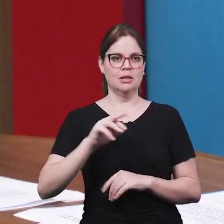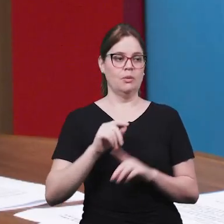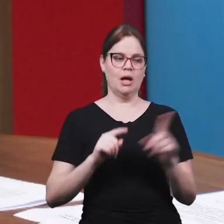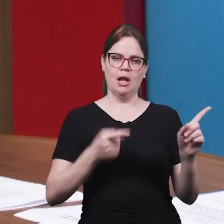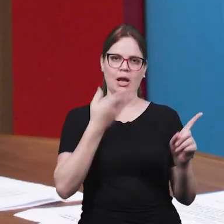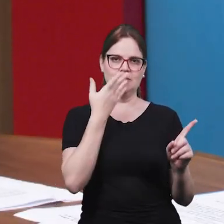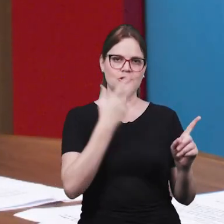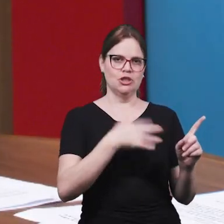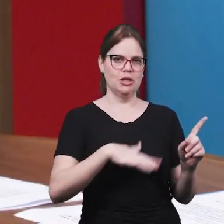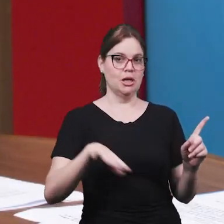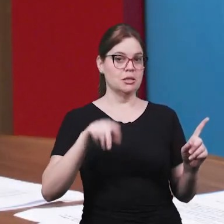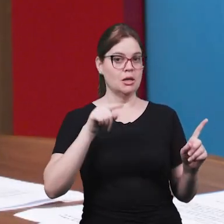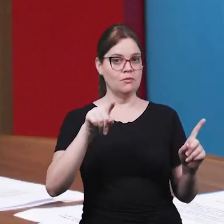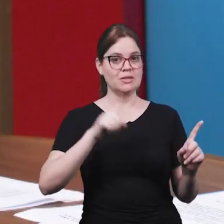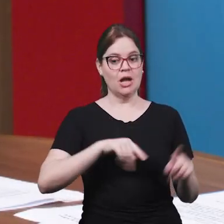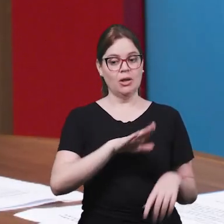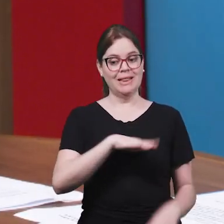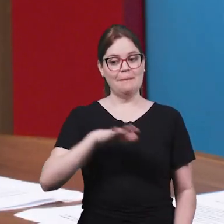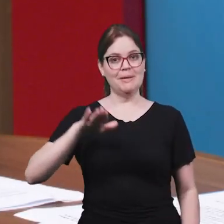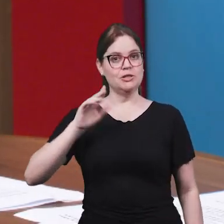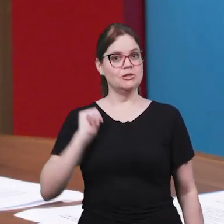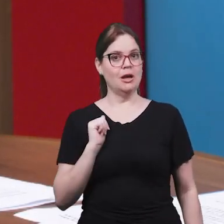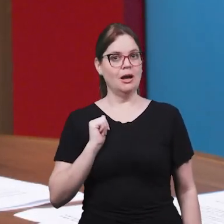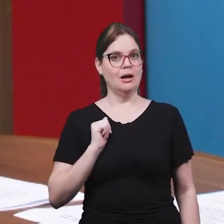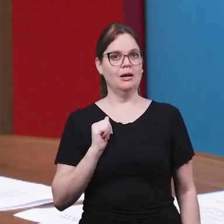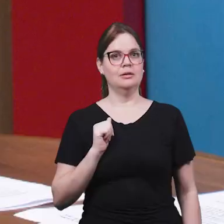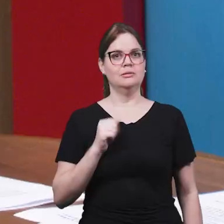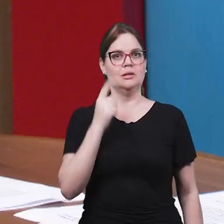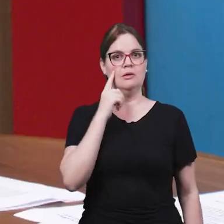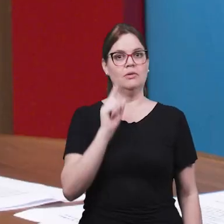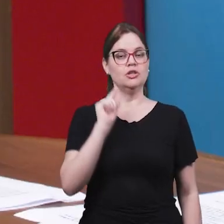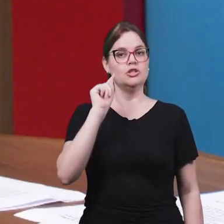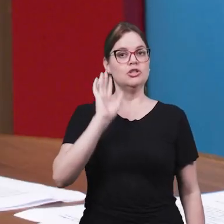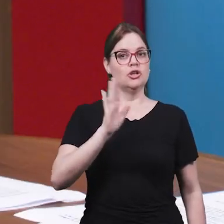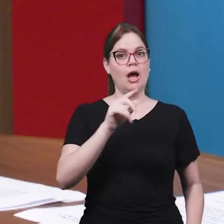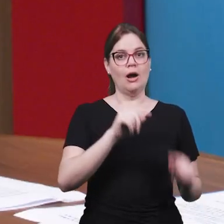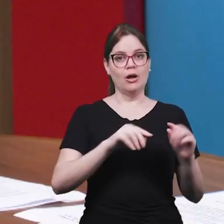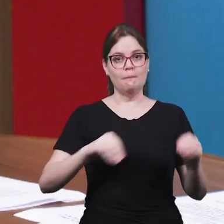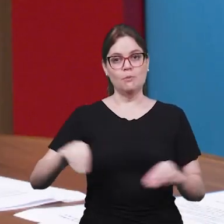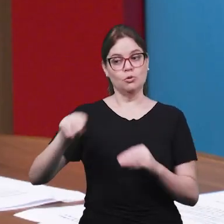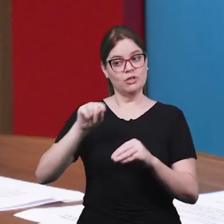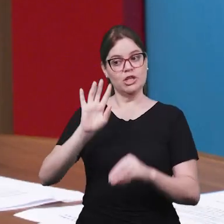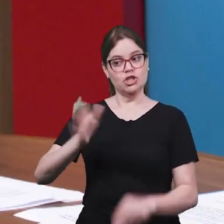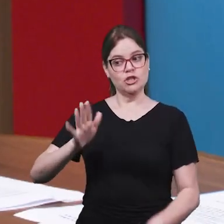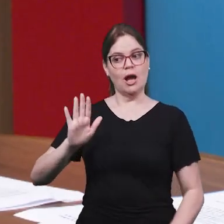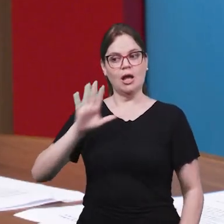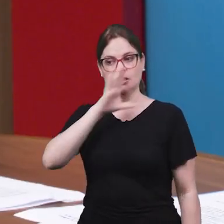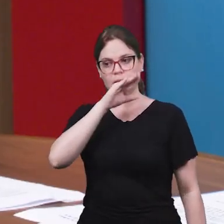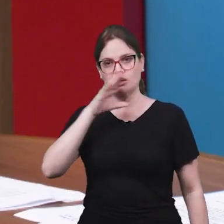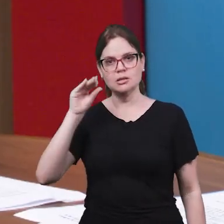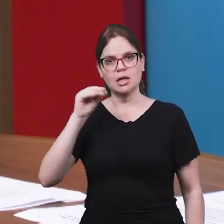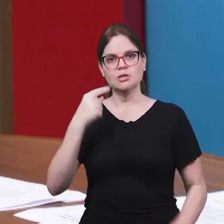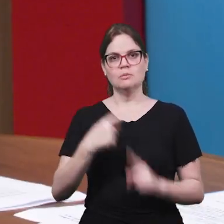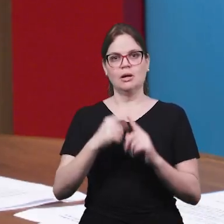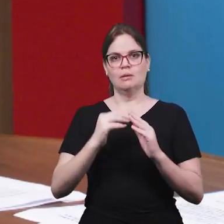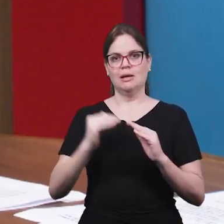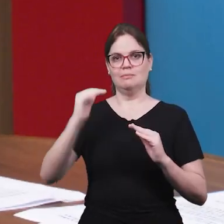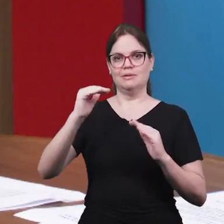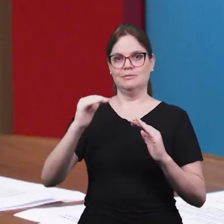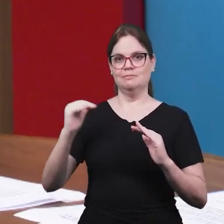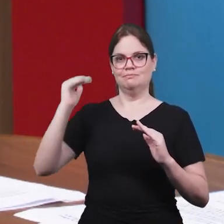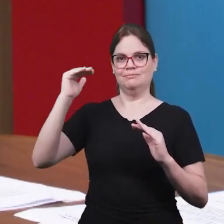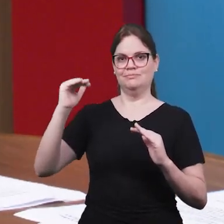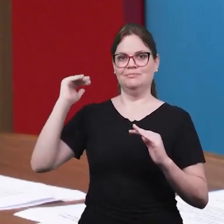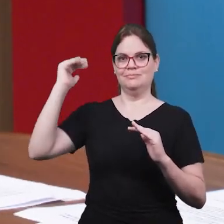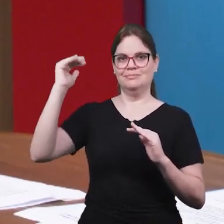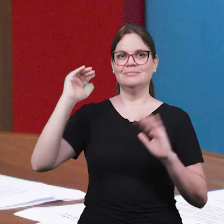classe, né, de criança, já está na classe dos intermediários, ou você já está na classe dos adolescentes, para mostrar para ele que ele já está no outro